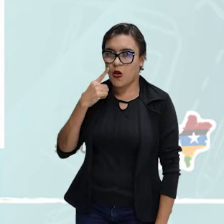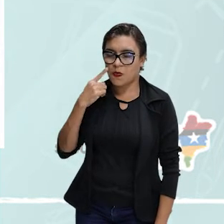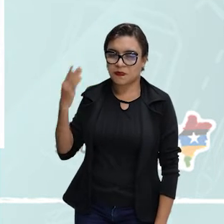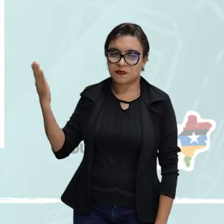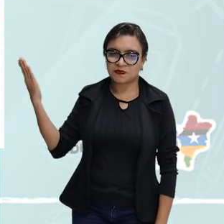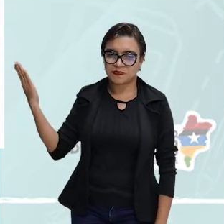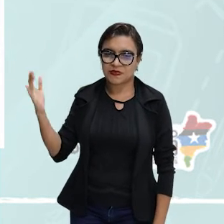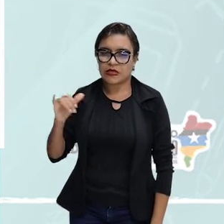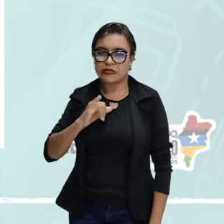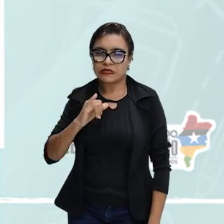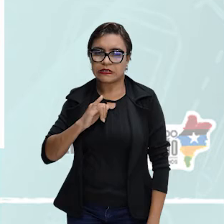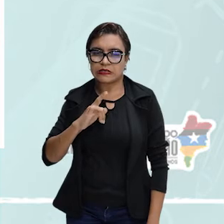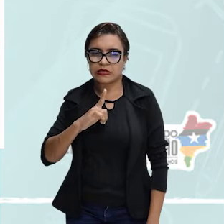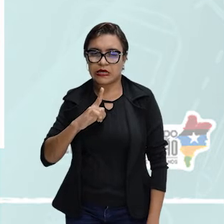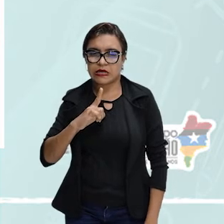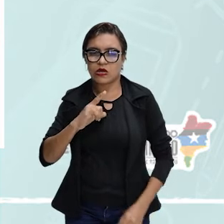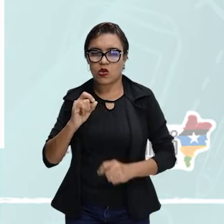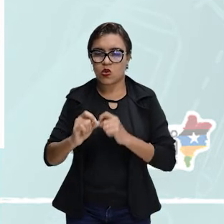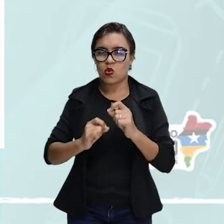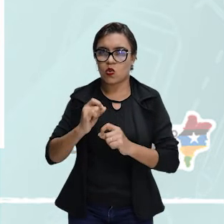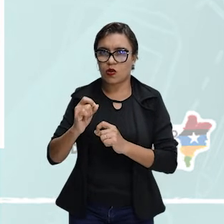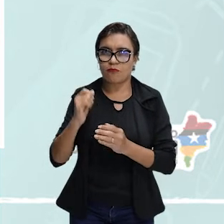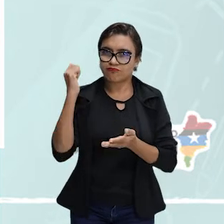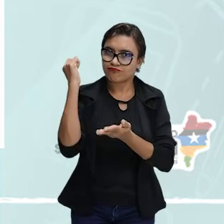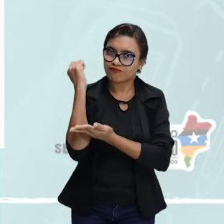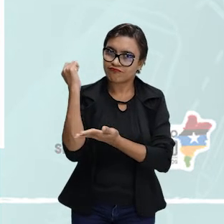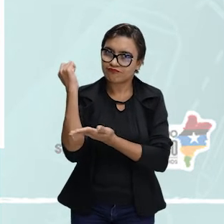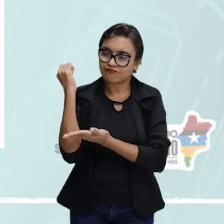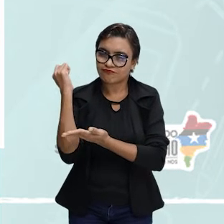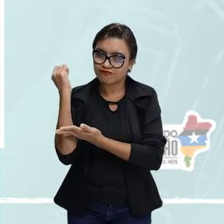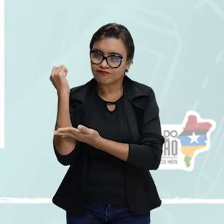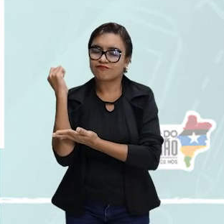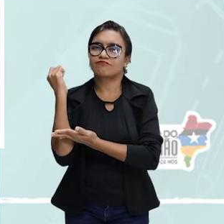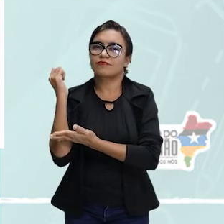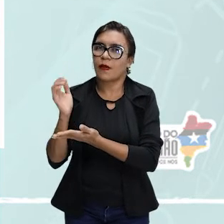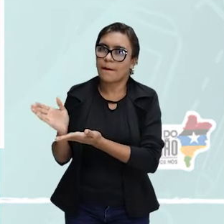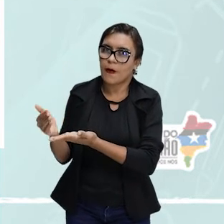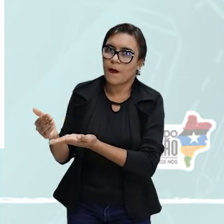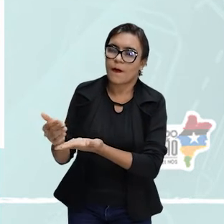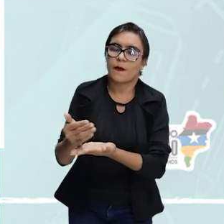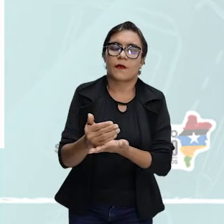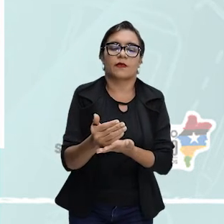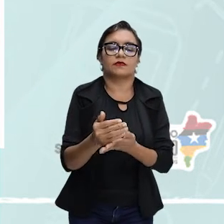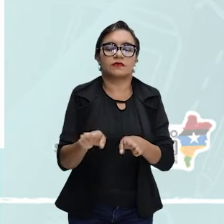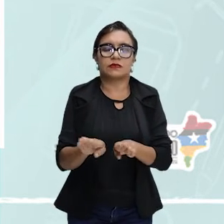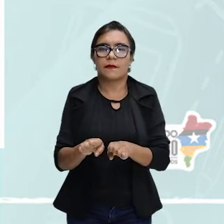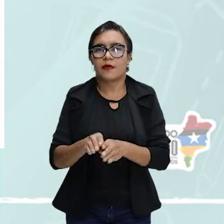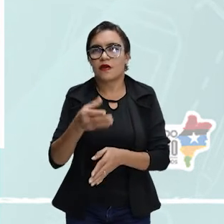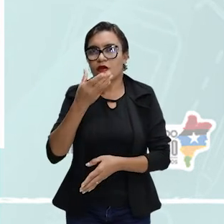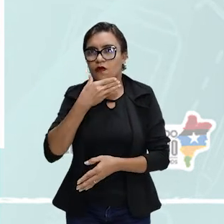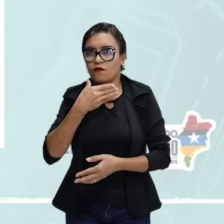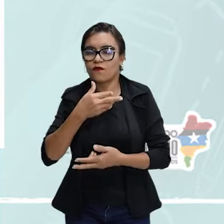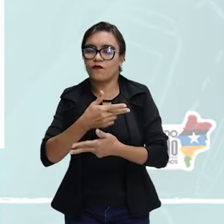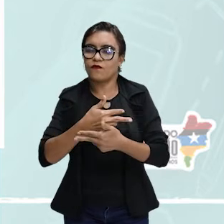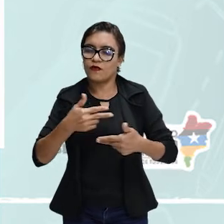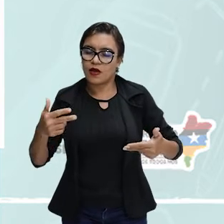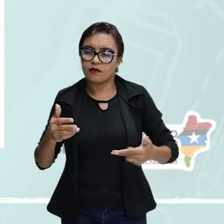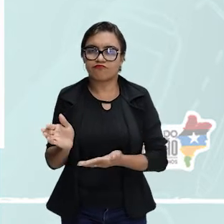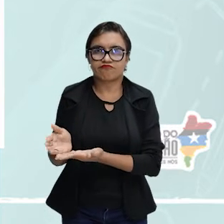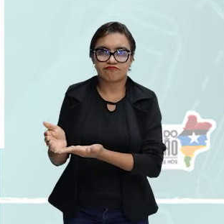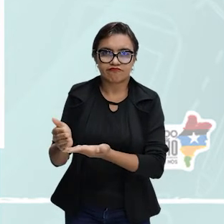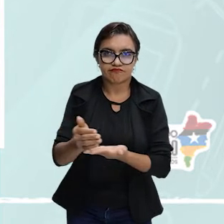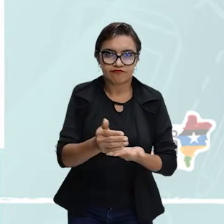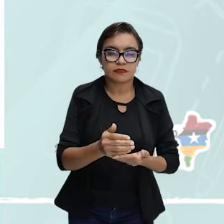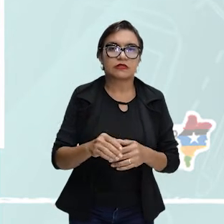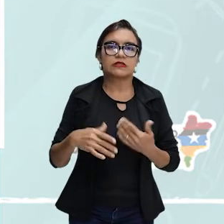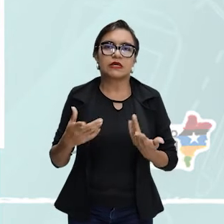né, madeira, tá bom? Essa daqui é considerada uma das atividades mais antigas, né, do ser humano. Consistiu durante muito